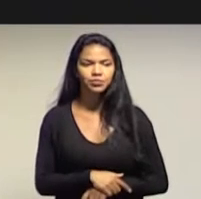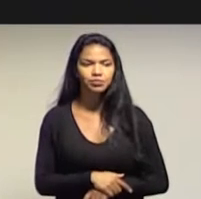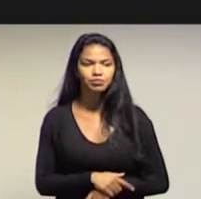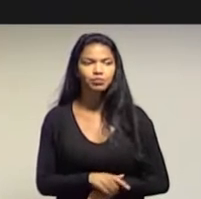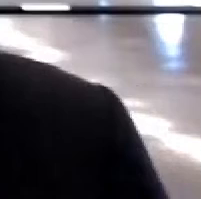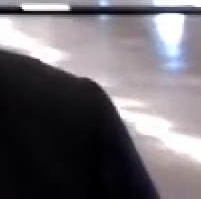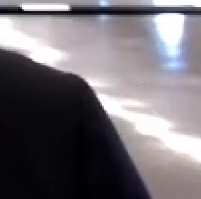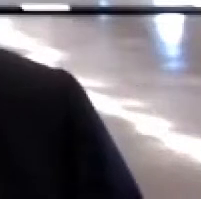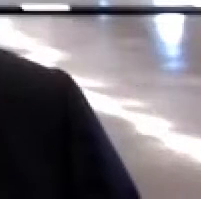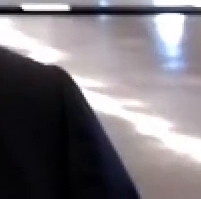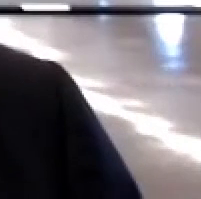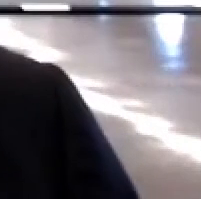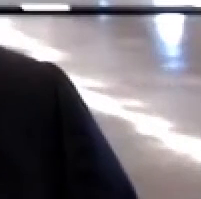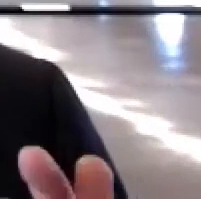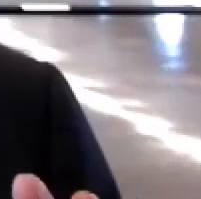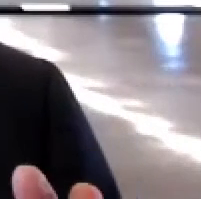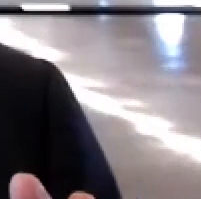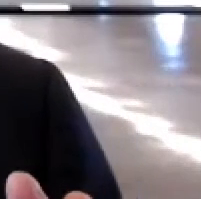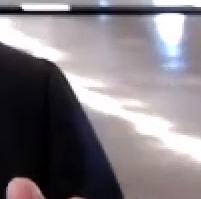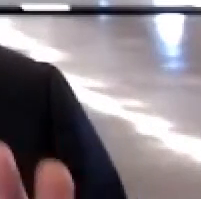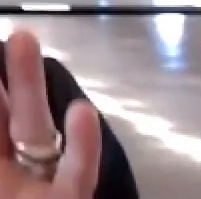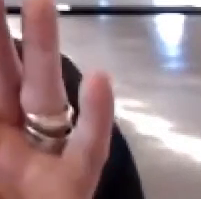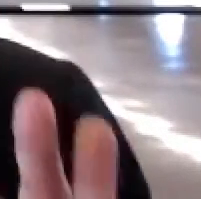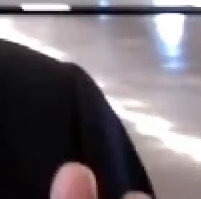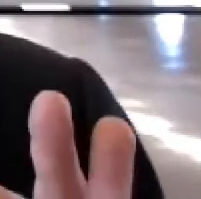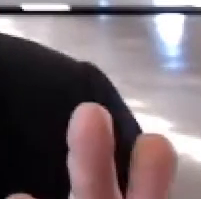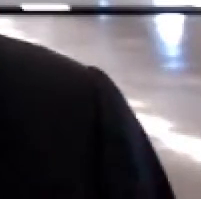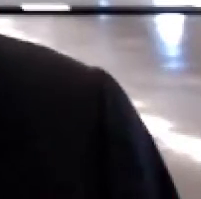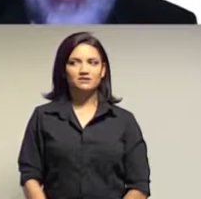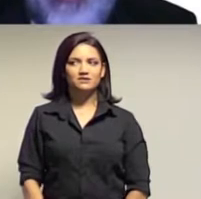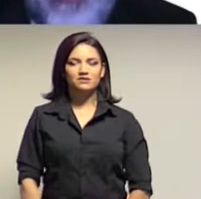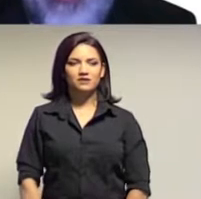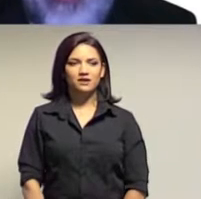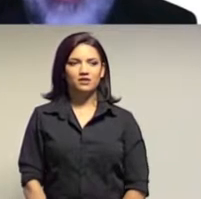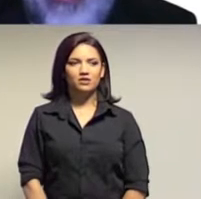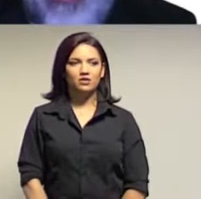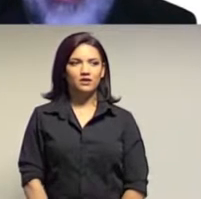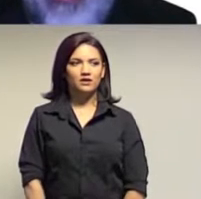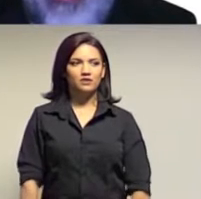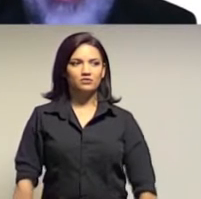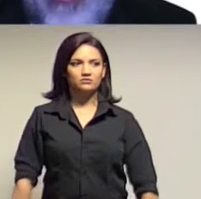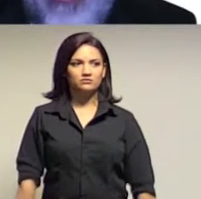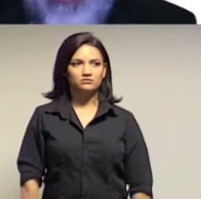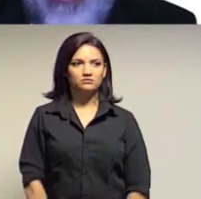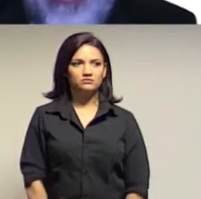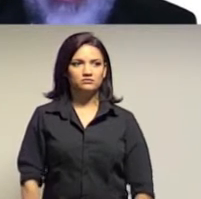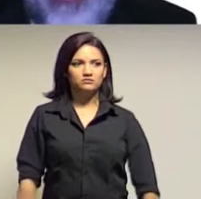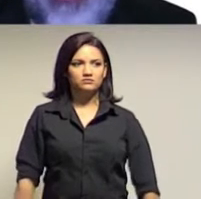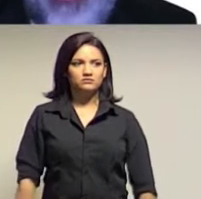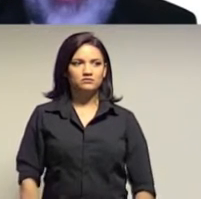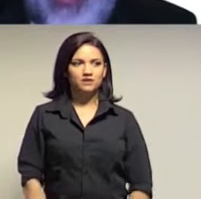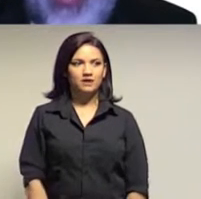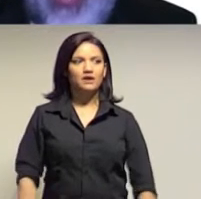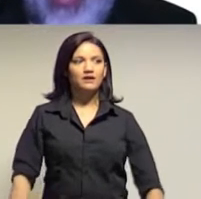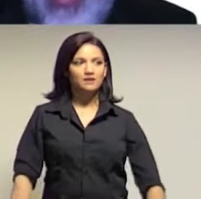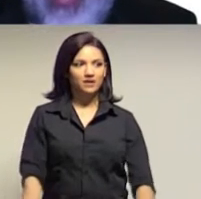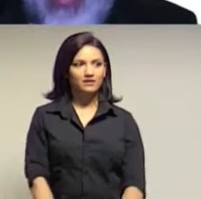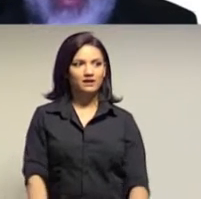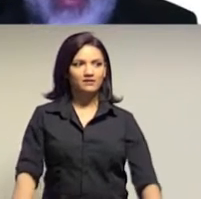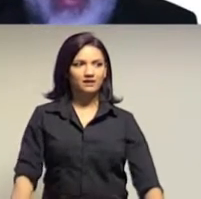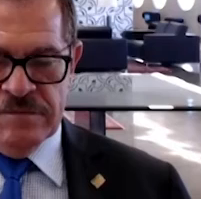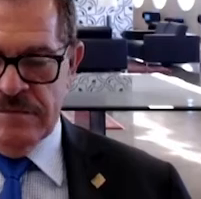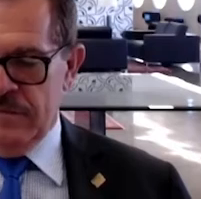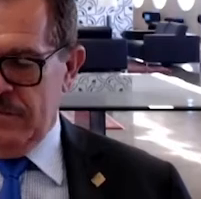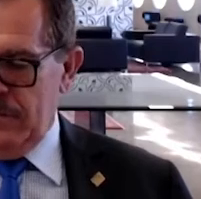terça-feira webnário sobre clima florestas públicas e agenda 2030 acontece hoje webinário clima e florestas